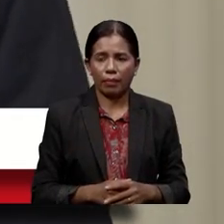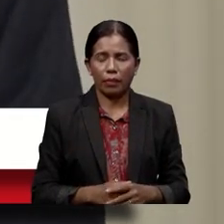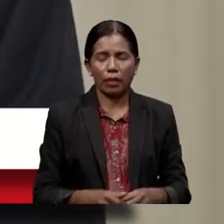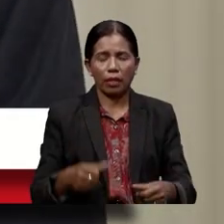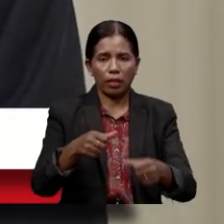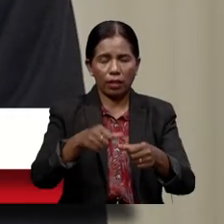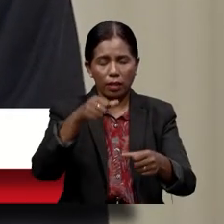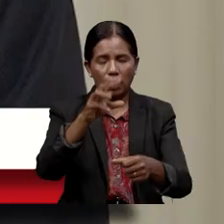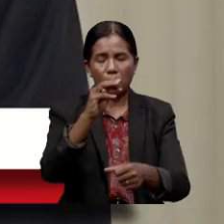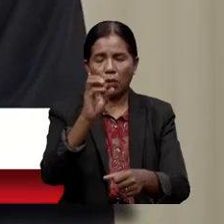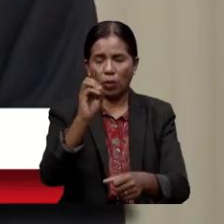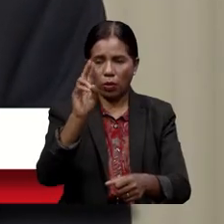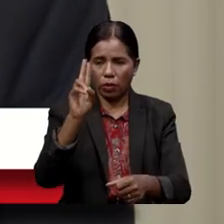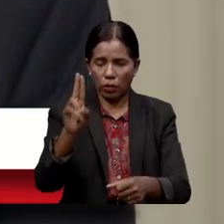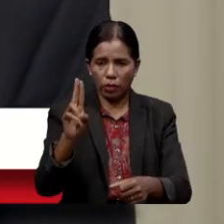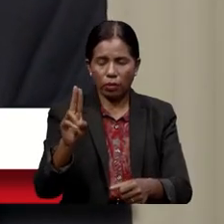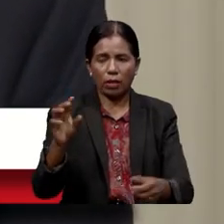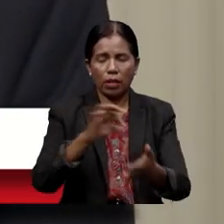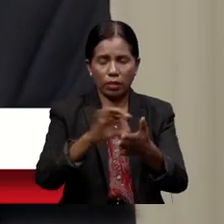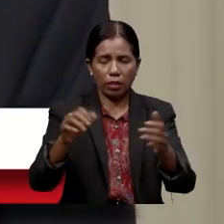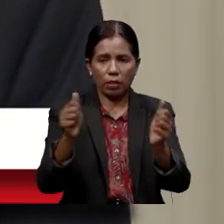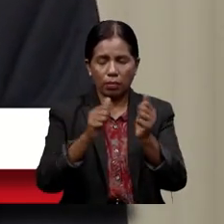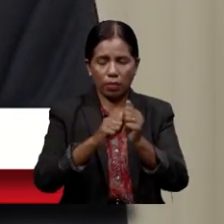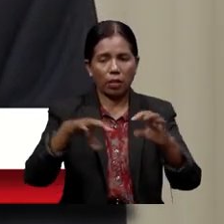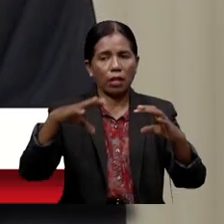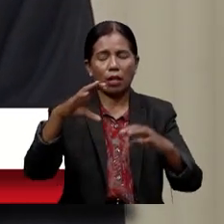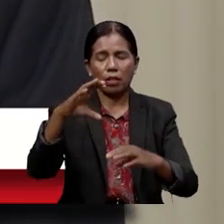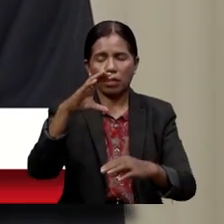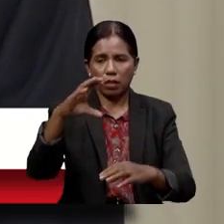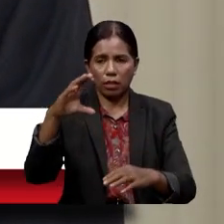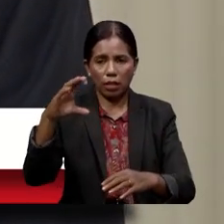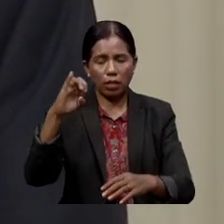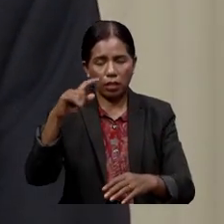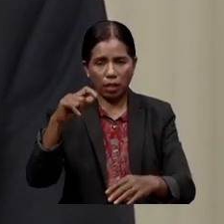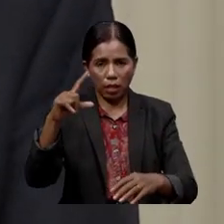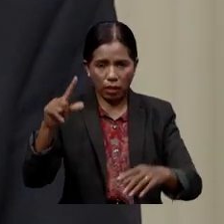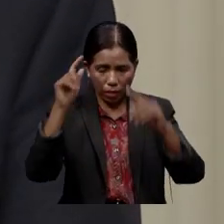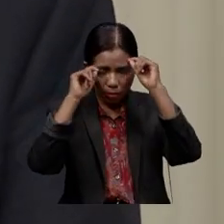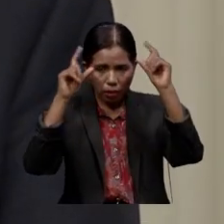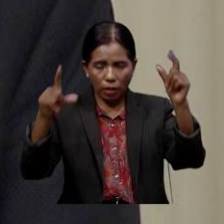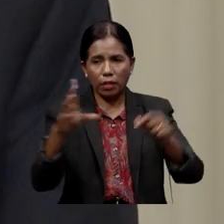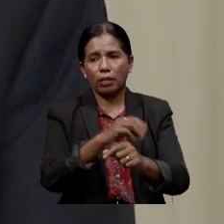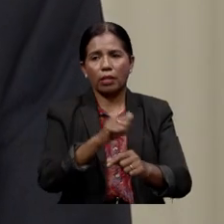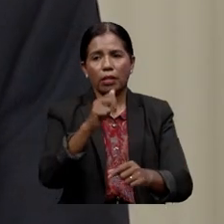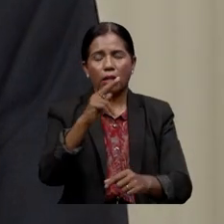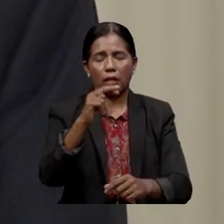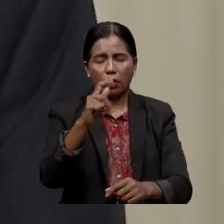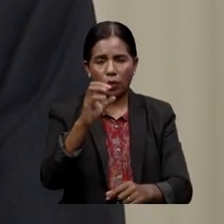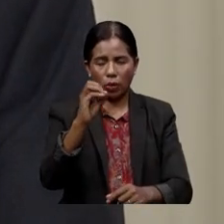memorando de entendimento entre a Câmara e Comércio de Timor-Leste e António